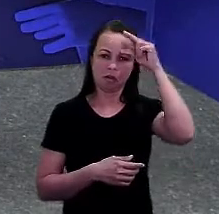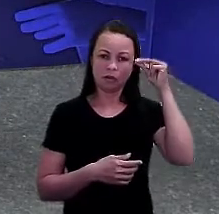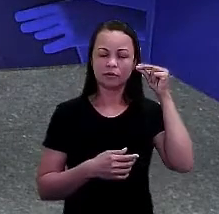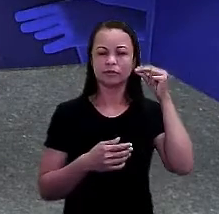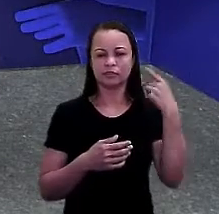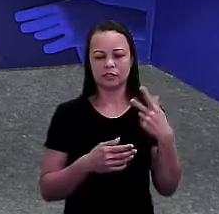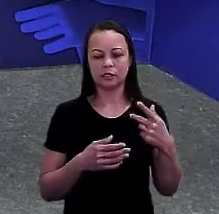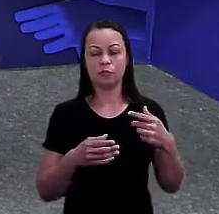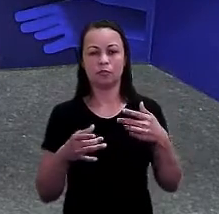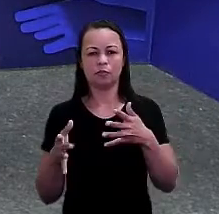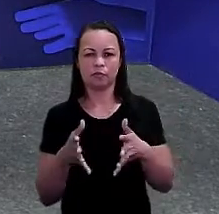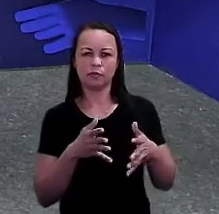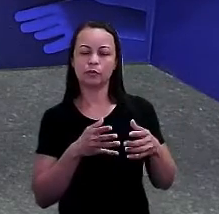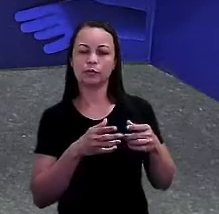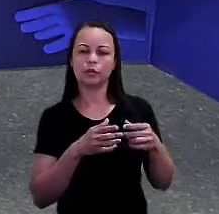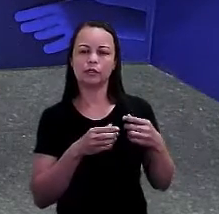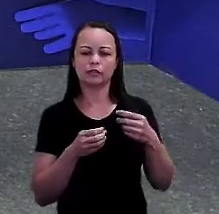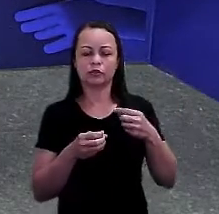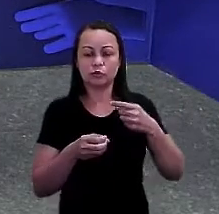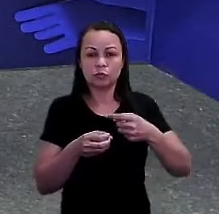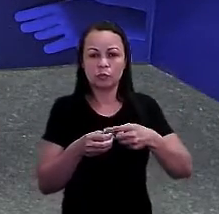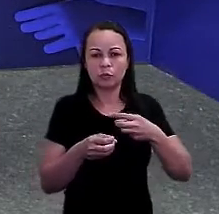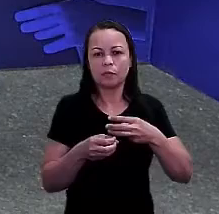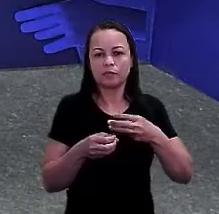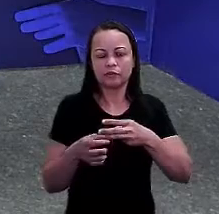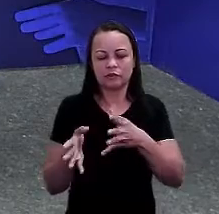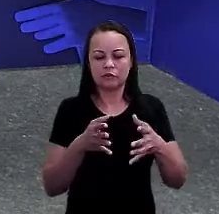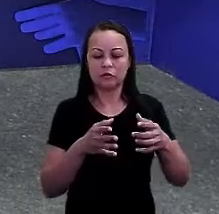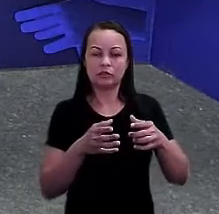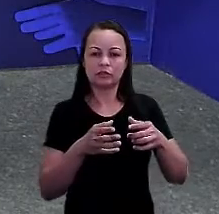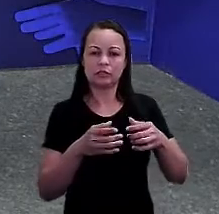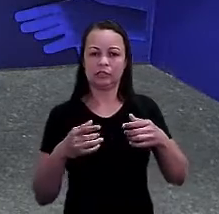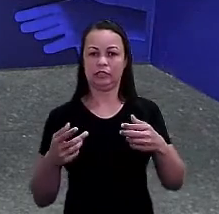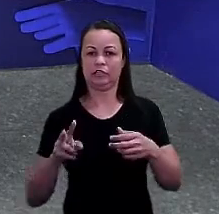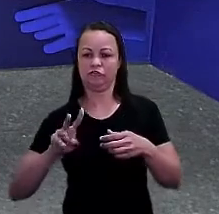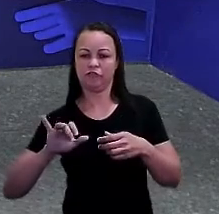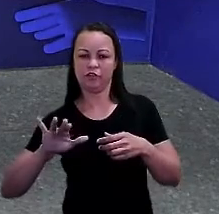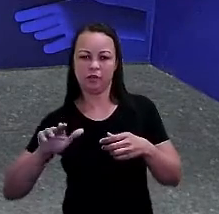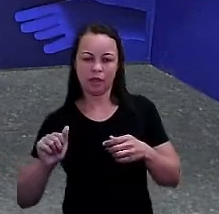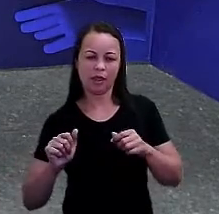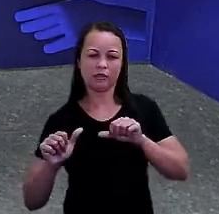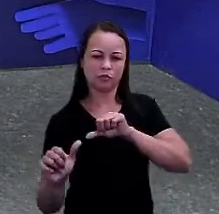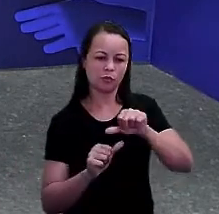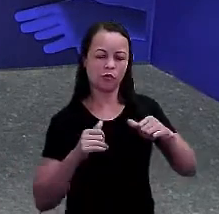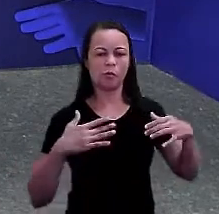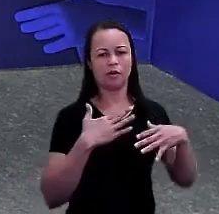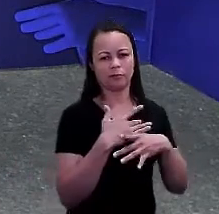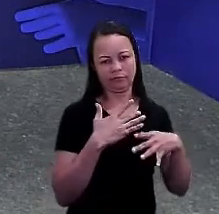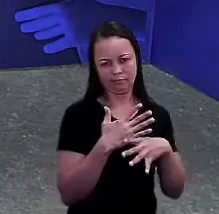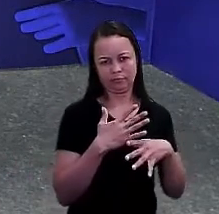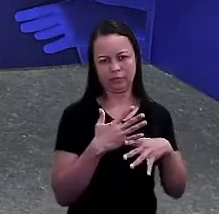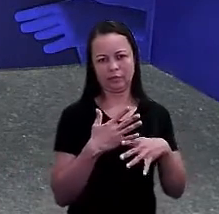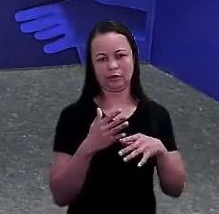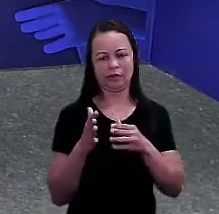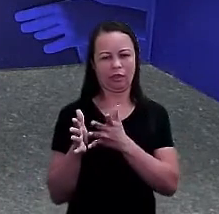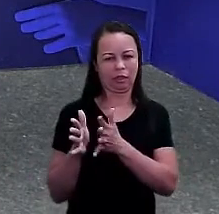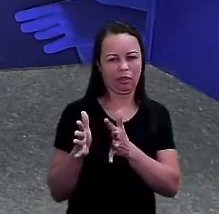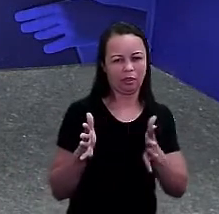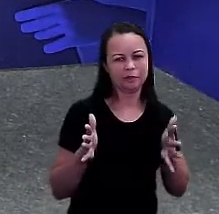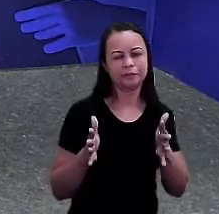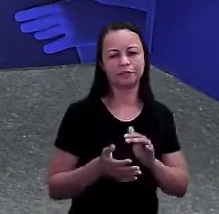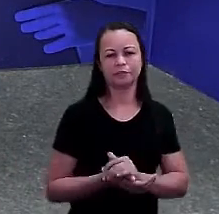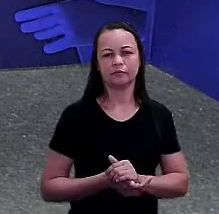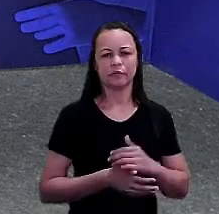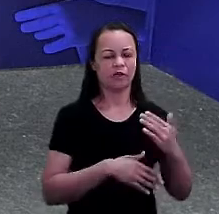um pequeno povoado, vilarejo, para a cidade. E quanto tempo demorou essa evolução? Gente, evoluir não